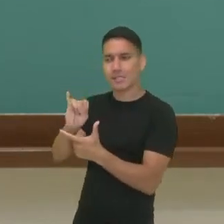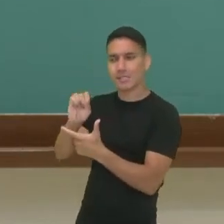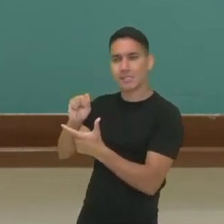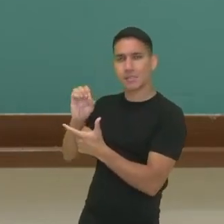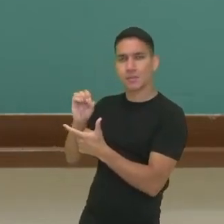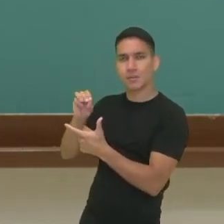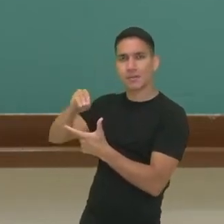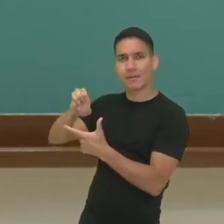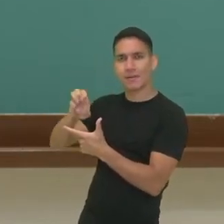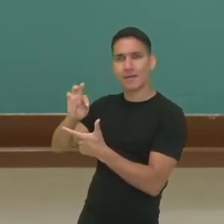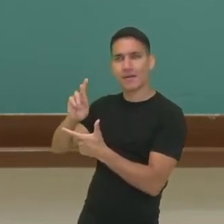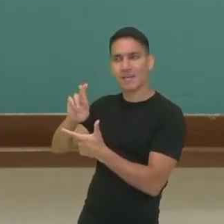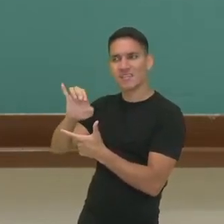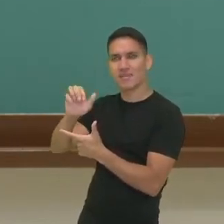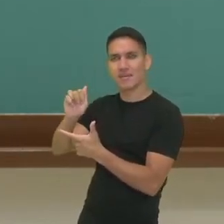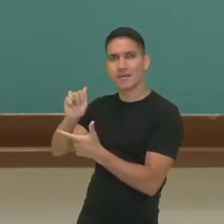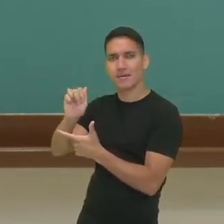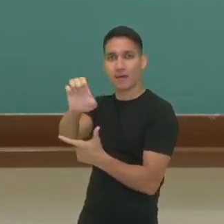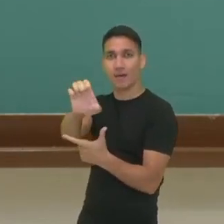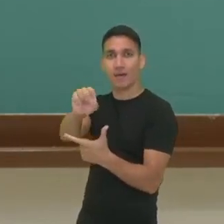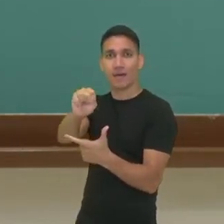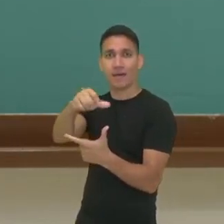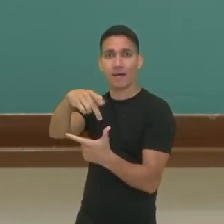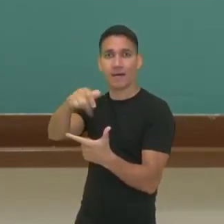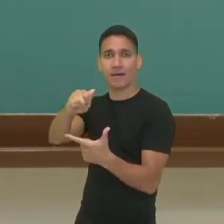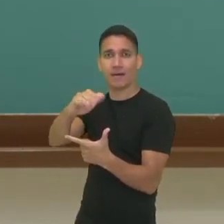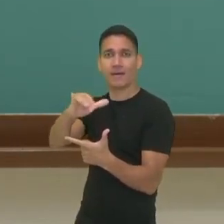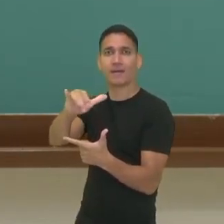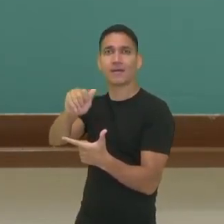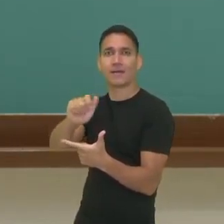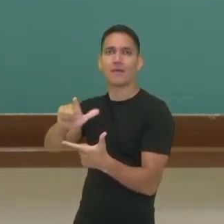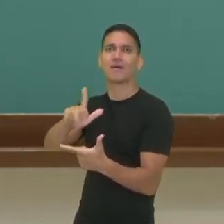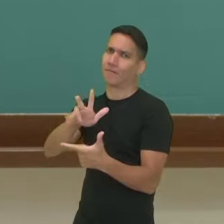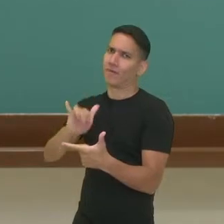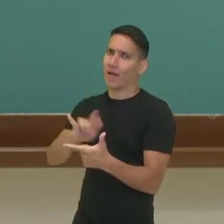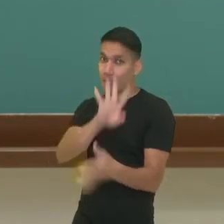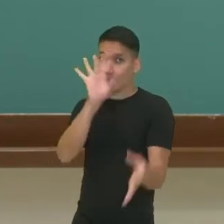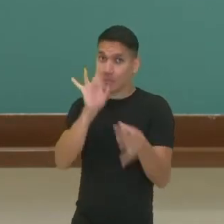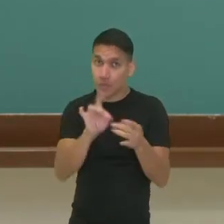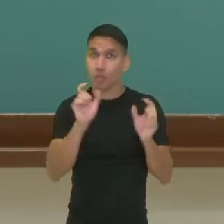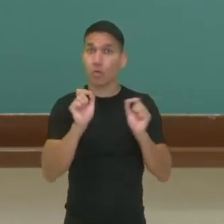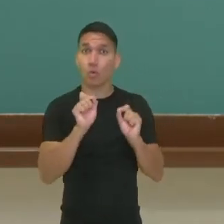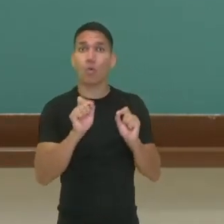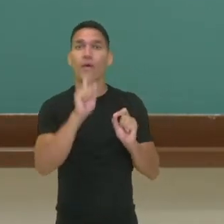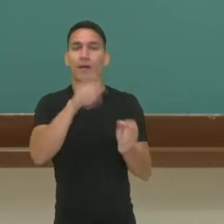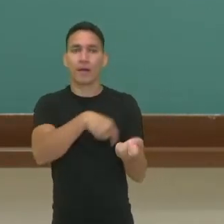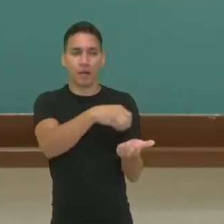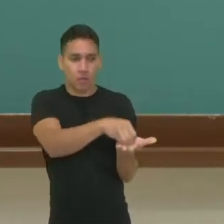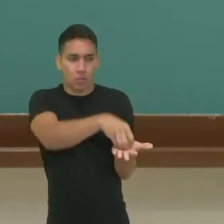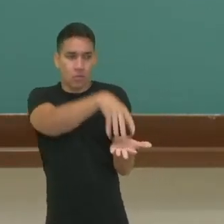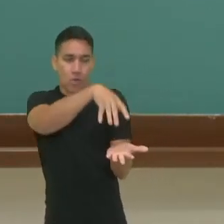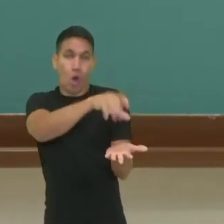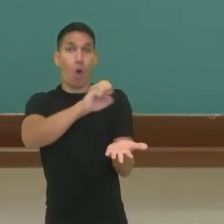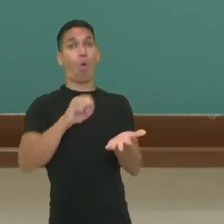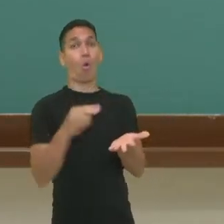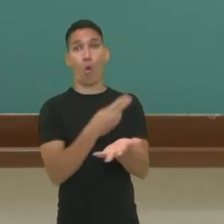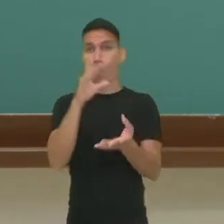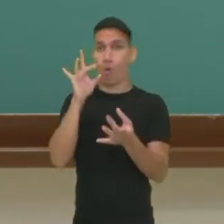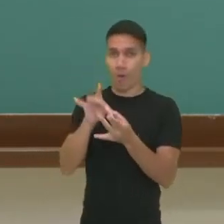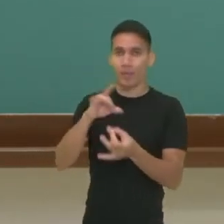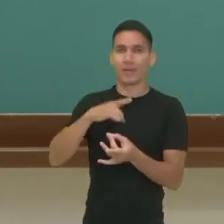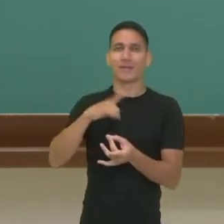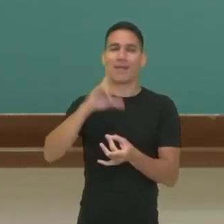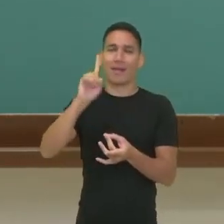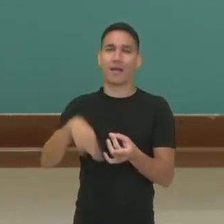isomeria espacial. Em questão, a isomeria geométrica, ou também denominada